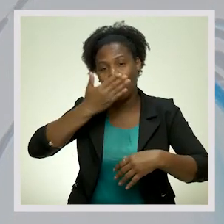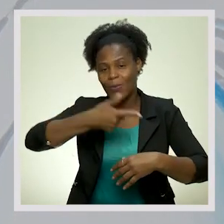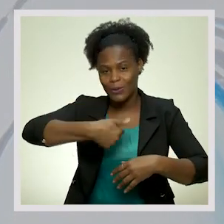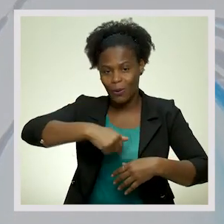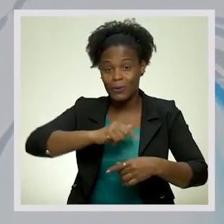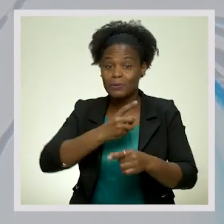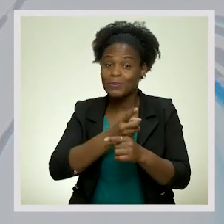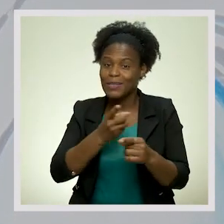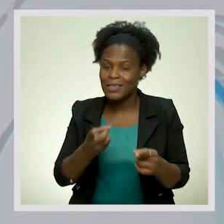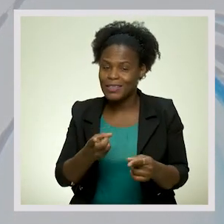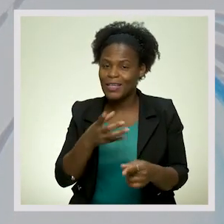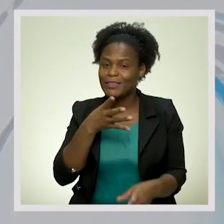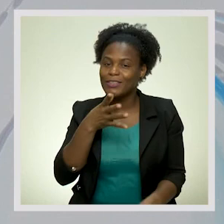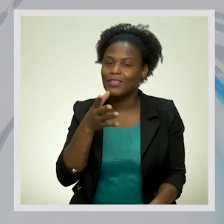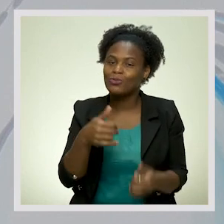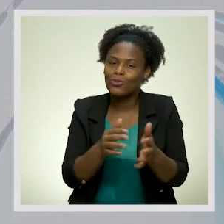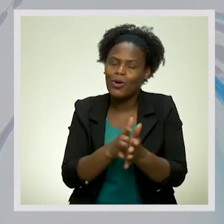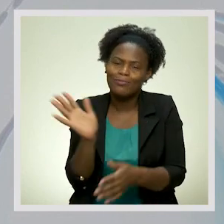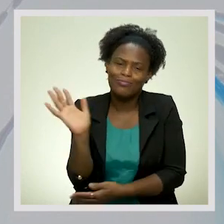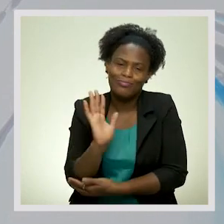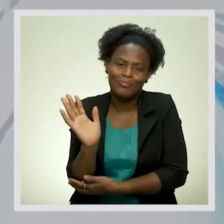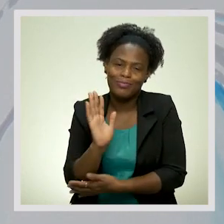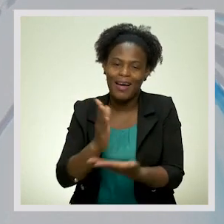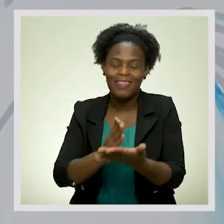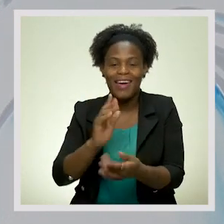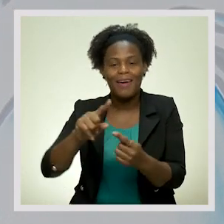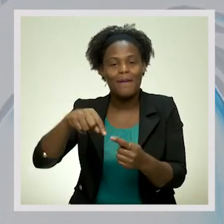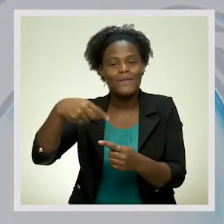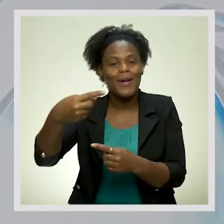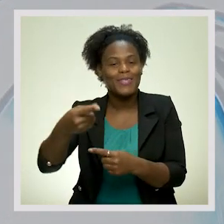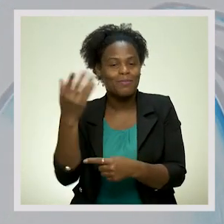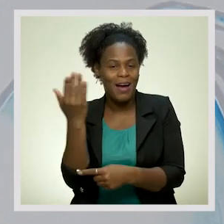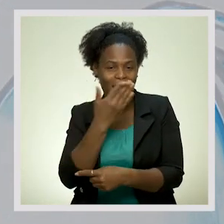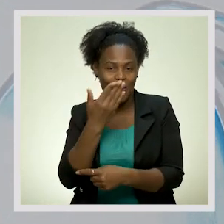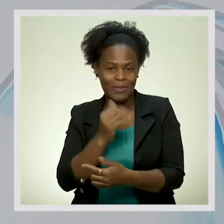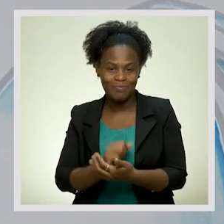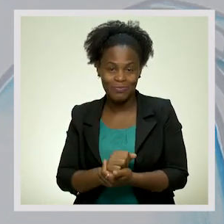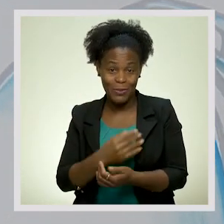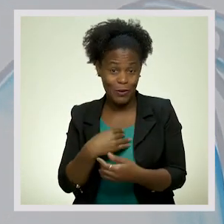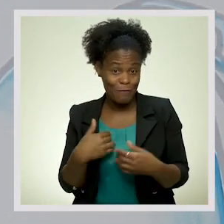aula. Por isso, eu despeço de todos. Até a próxima aula.